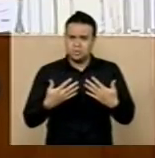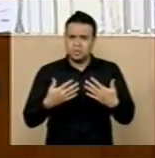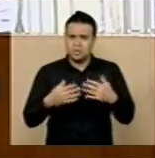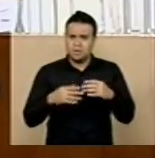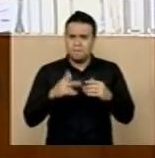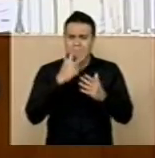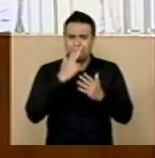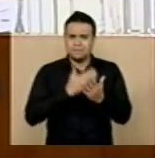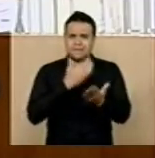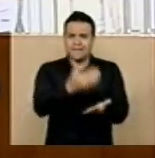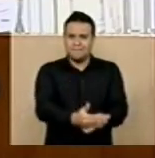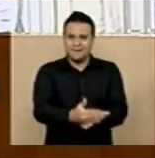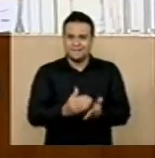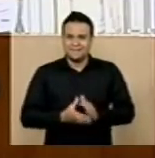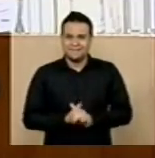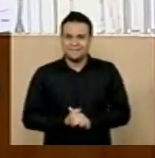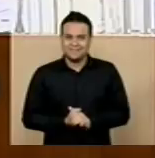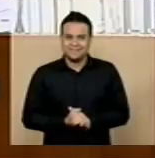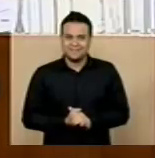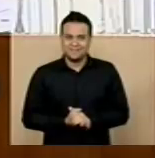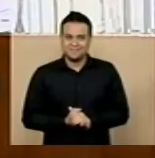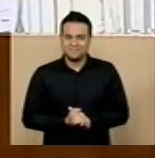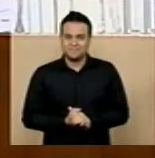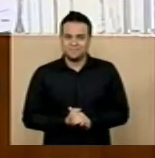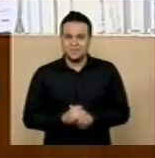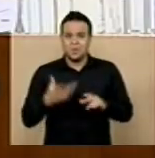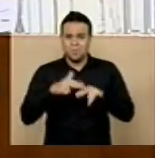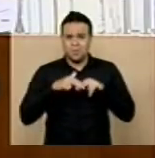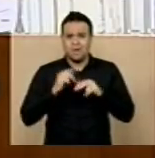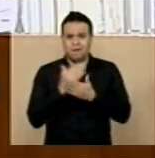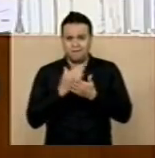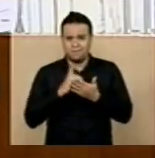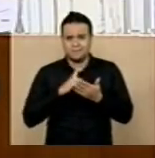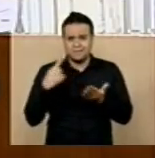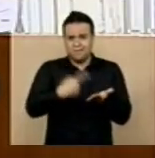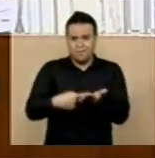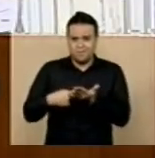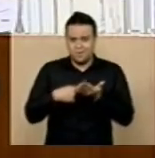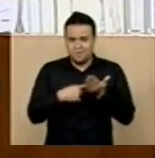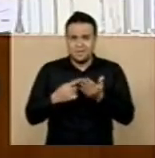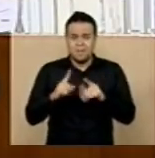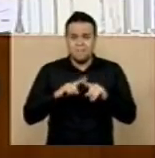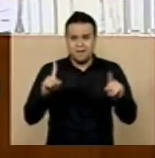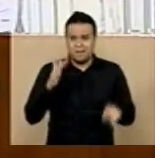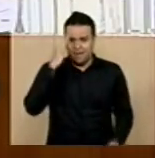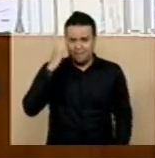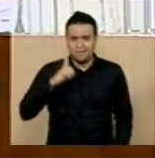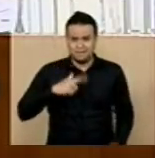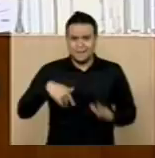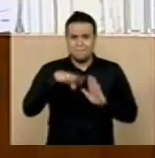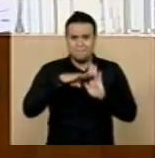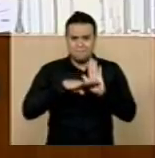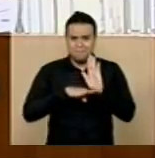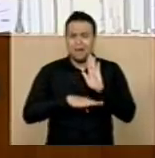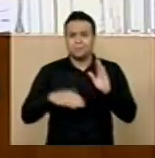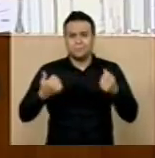pouco mais. Eu indago se seria possível, em face de compromissos, que alguns até já assumiram, mas como amanhã nós temos uma pauta também